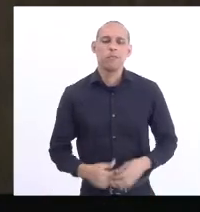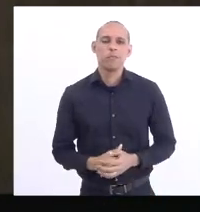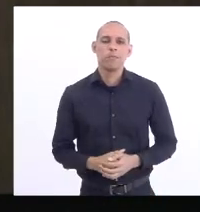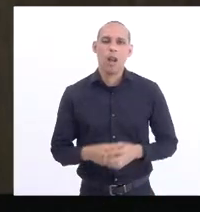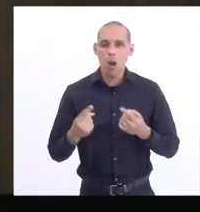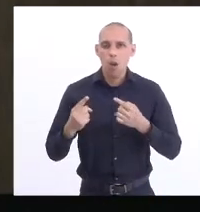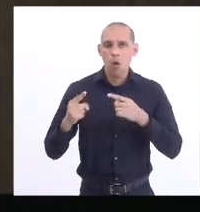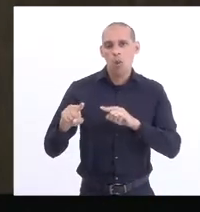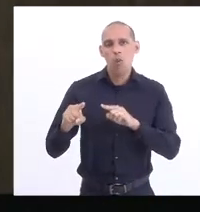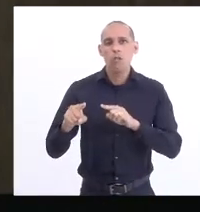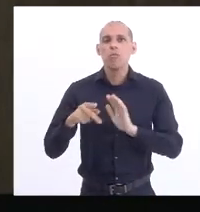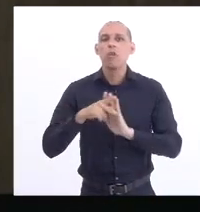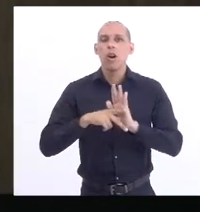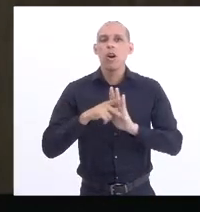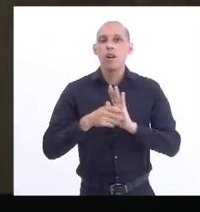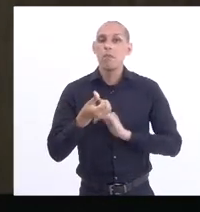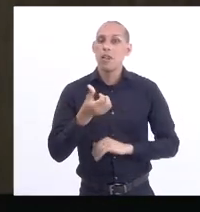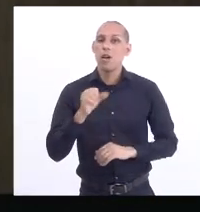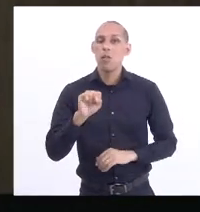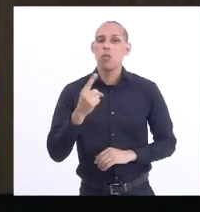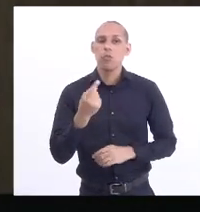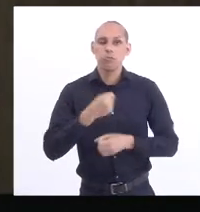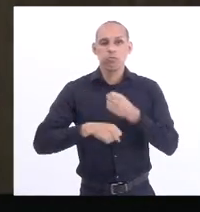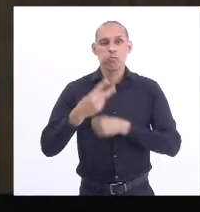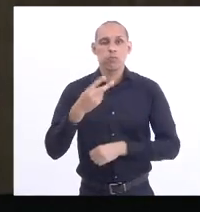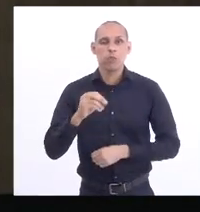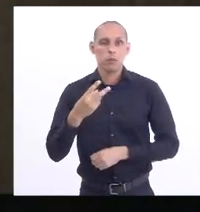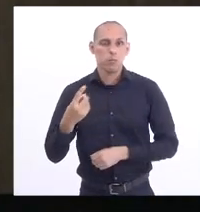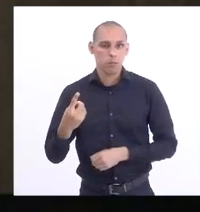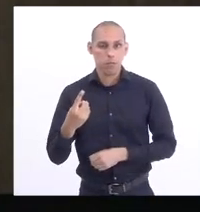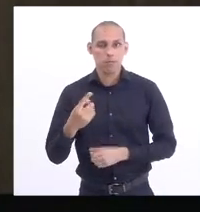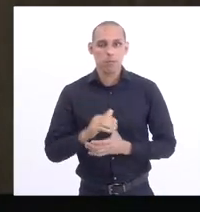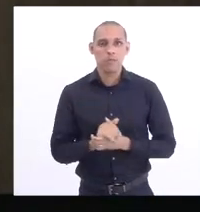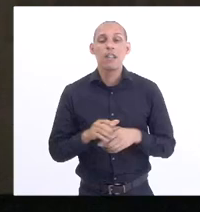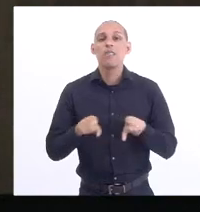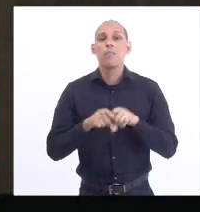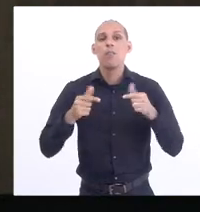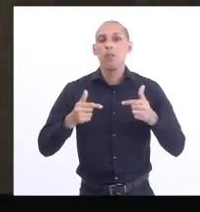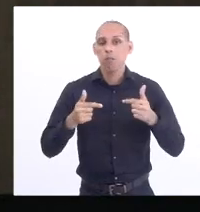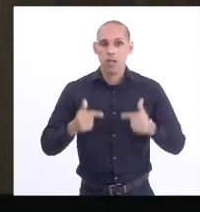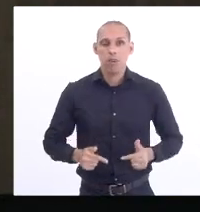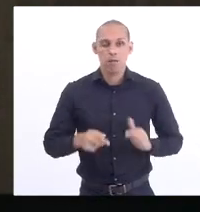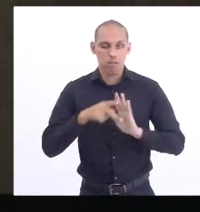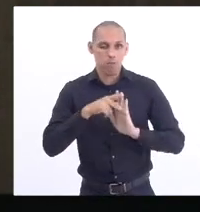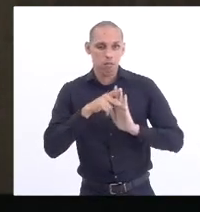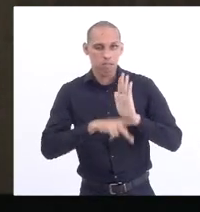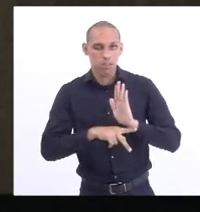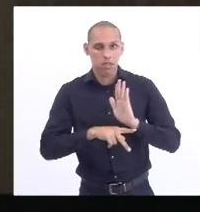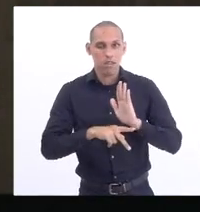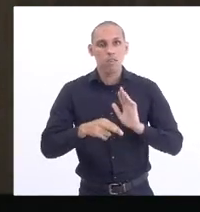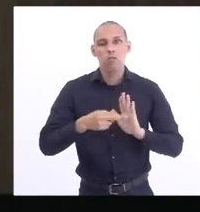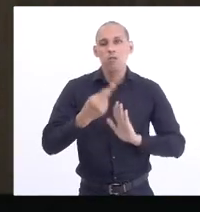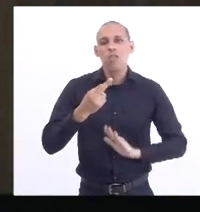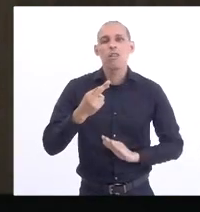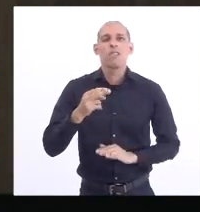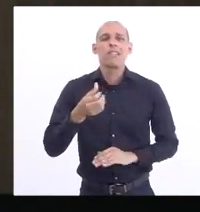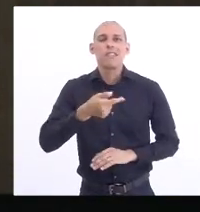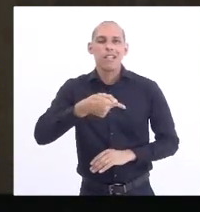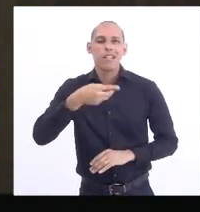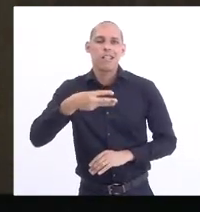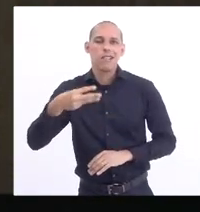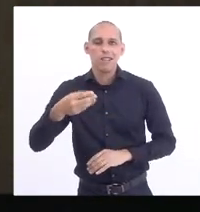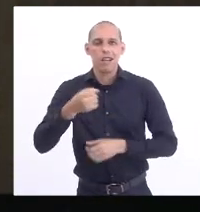Voto contrário no projeto de resolução 681 de 2021 e abstenção no projeto de resolução 733 de